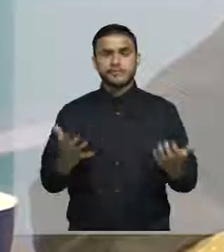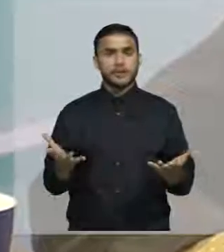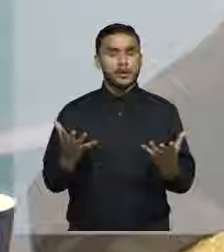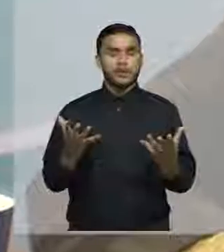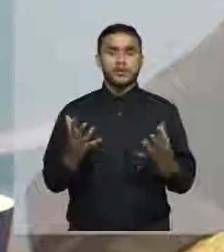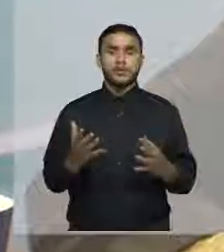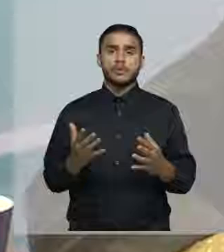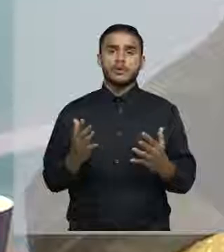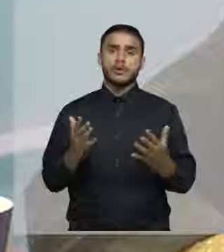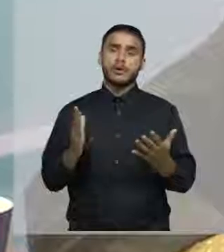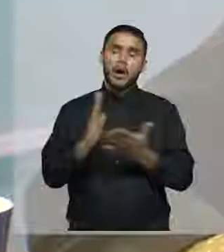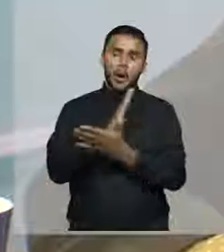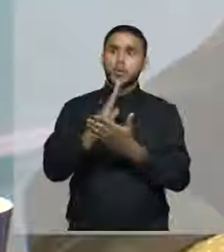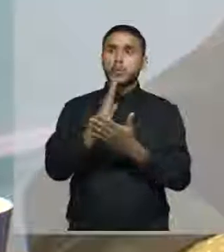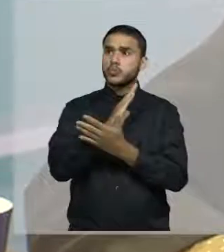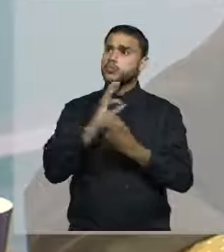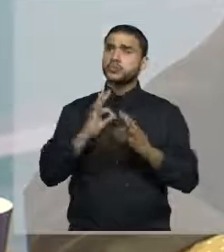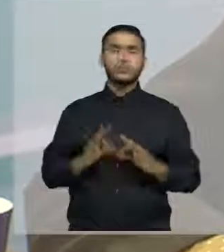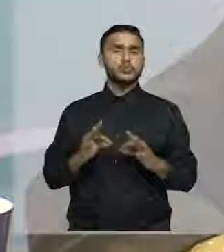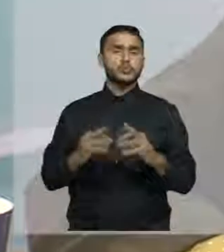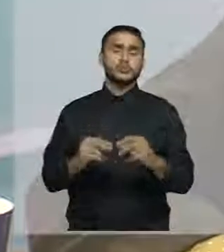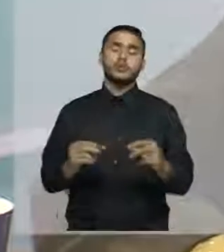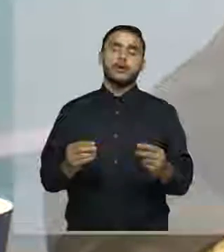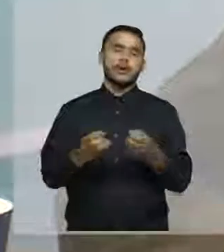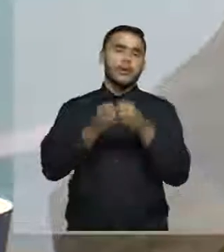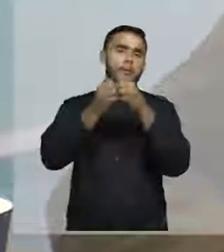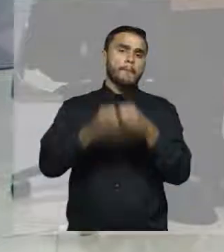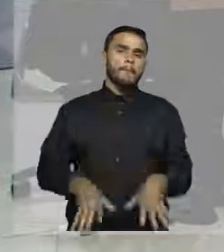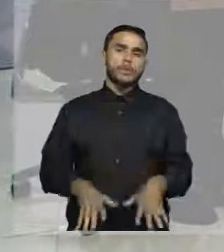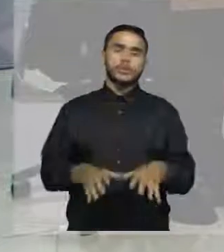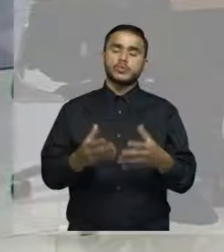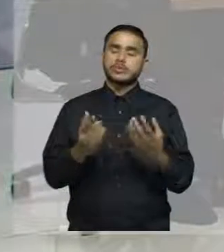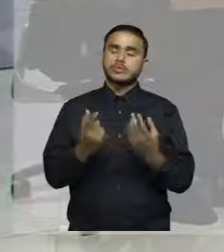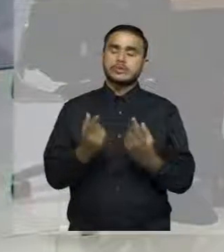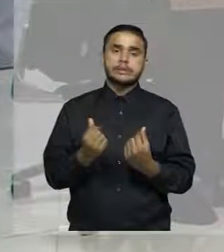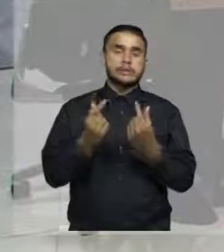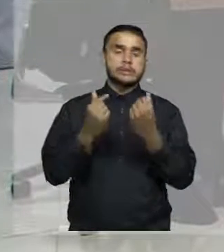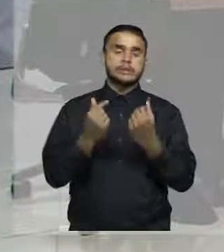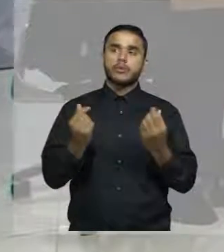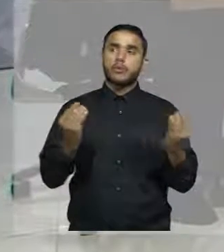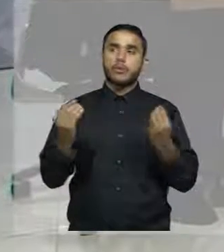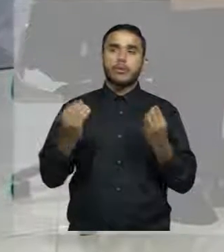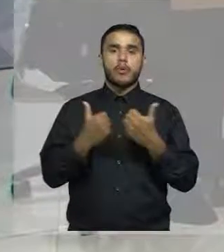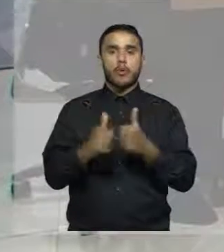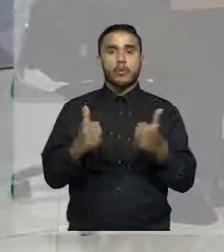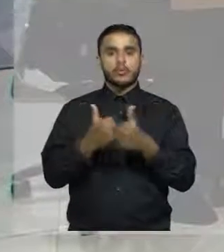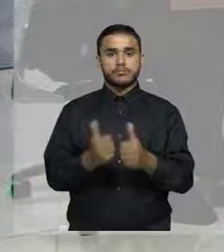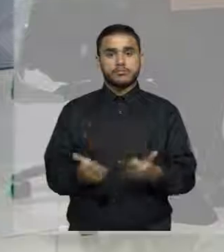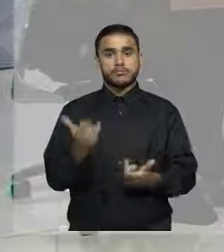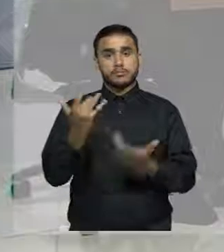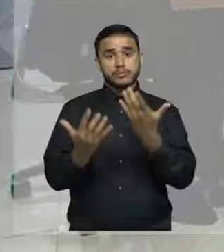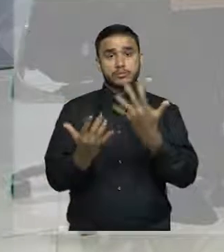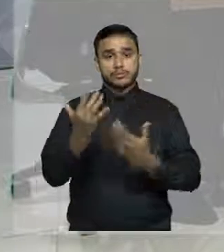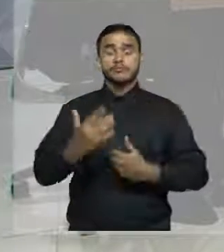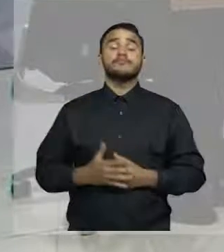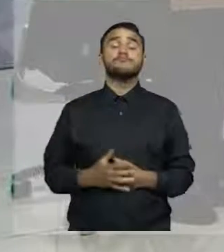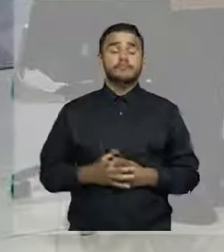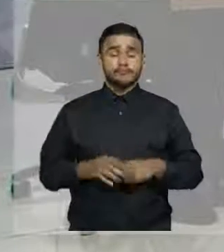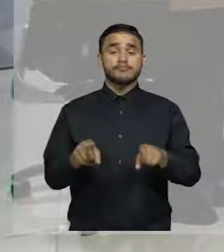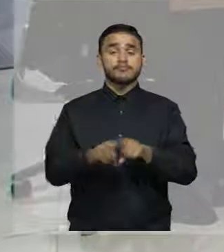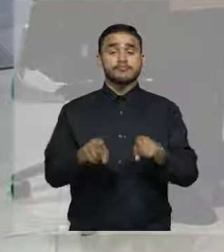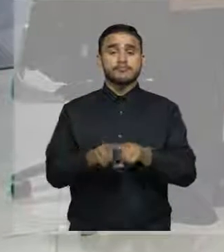totalmente queimados ou parcialmente, mas um prejuízo inominável. Sem contar com os áudios que